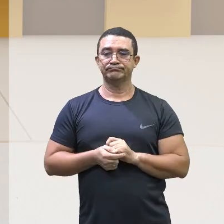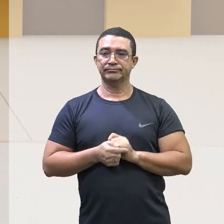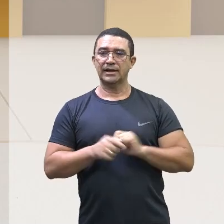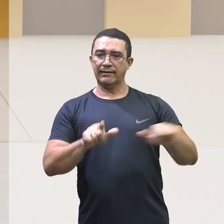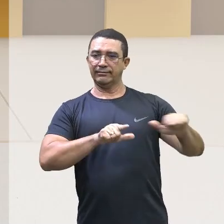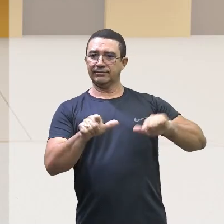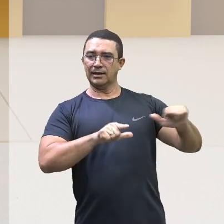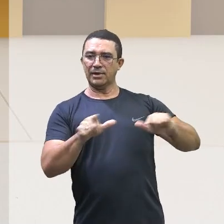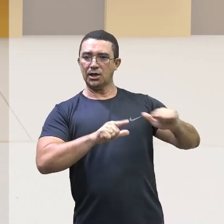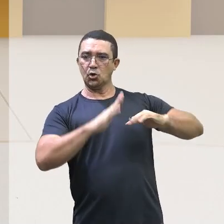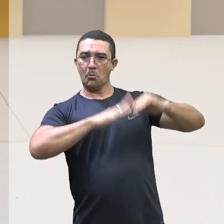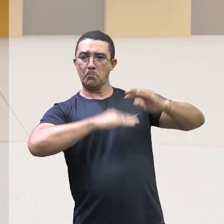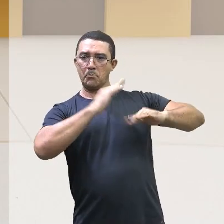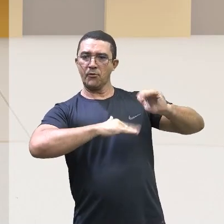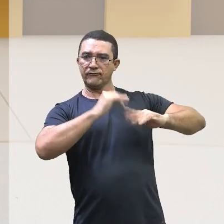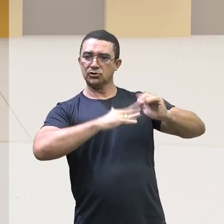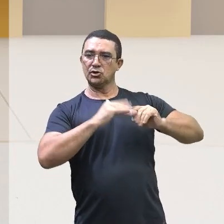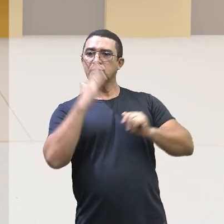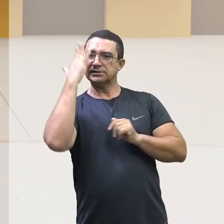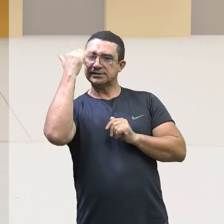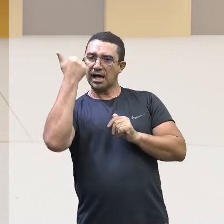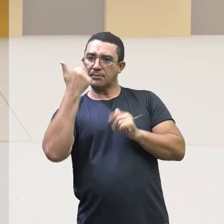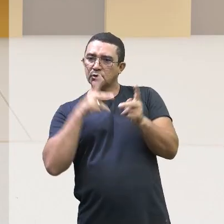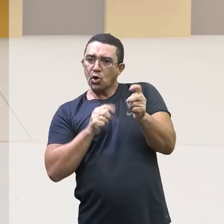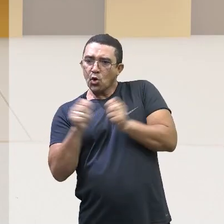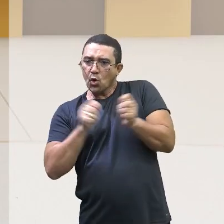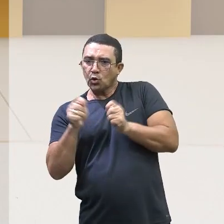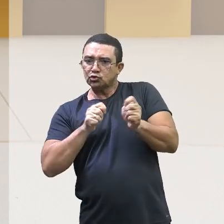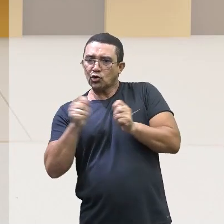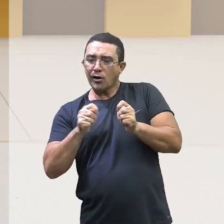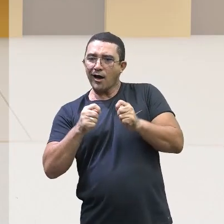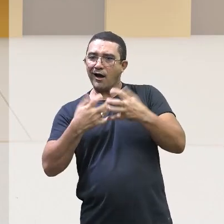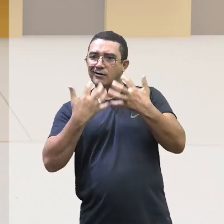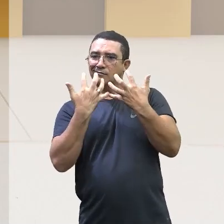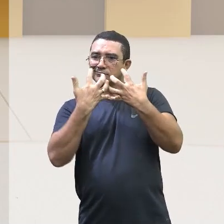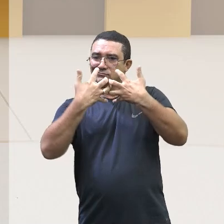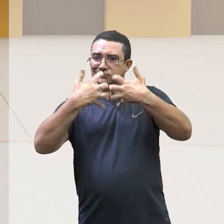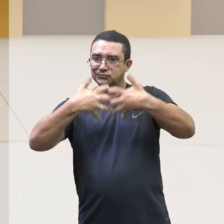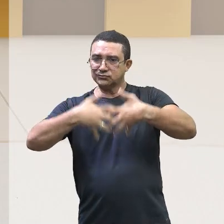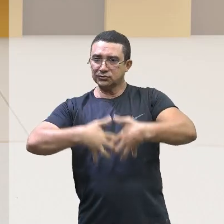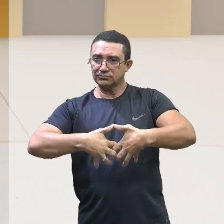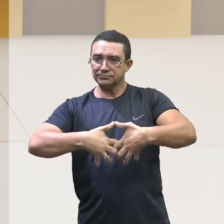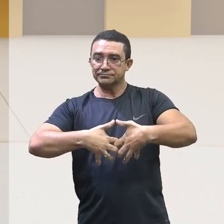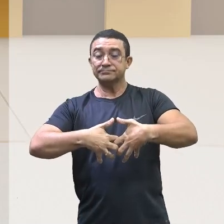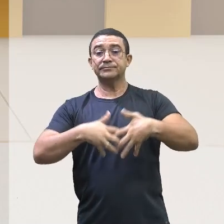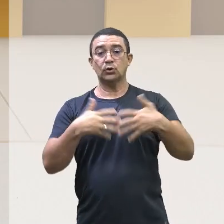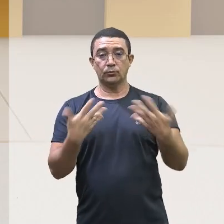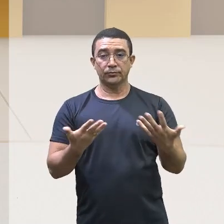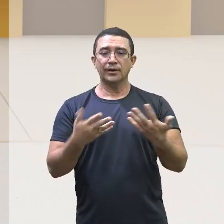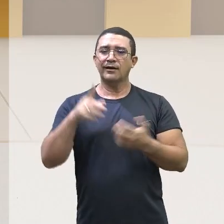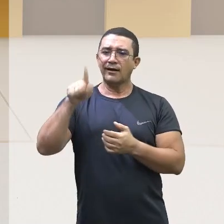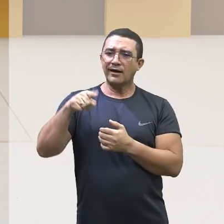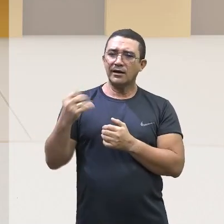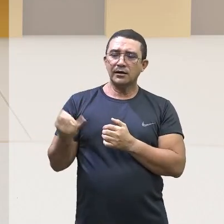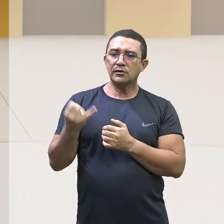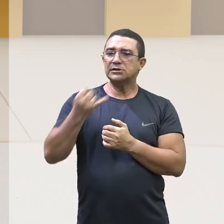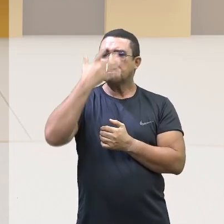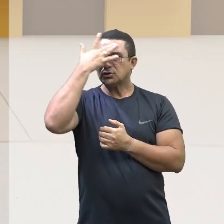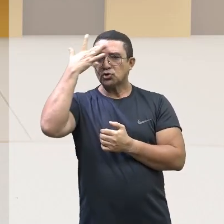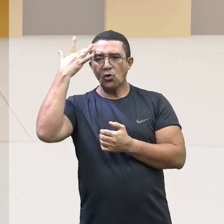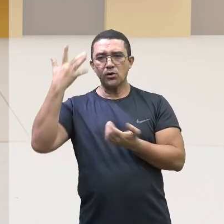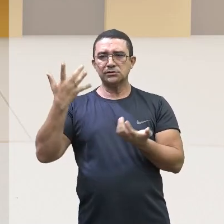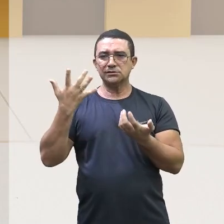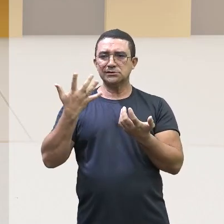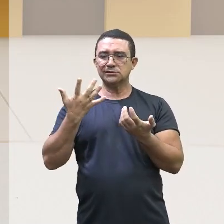categorias ali da mão de obra que são necessárias para que isso ocorra, não é, professor Paulo? Sim. E aí o interessante, professor, que os operadores de